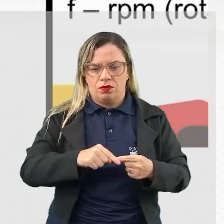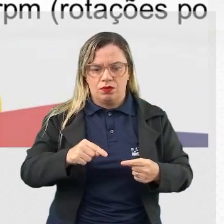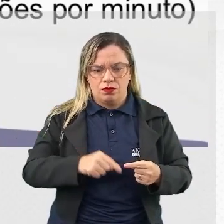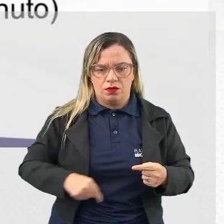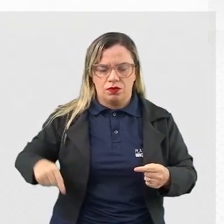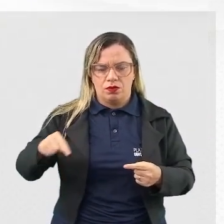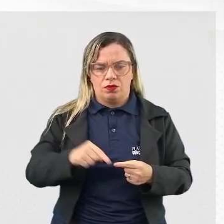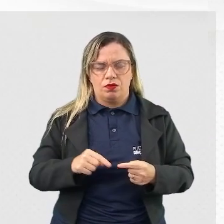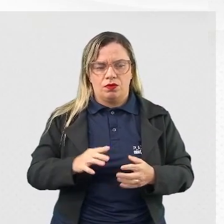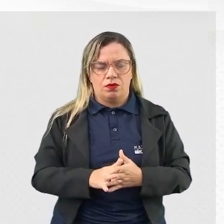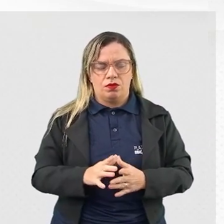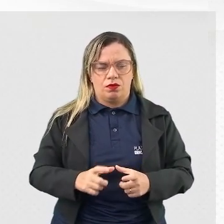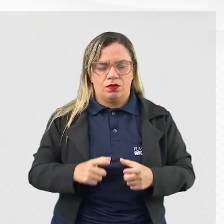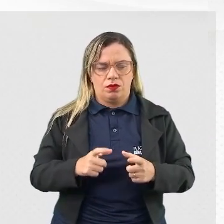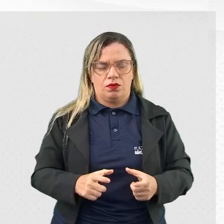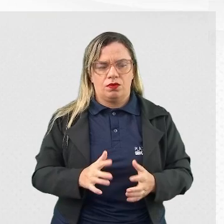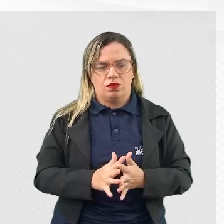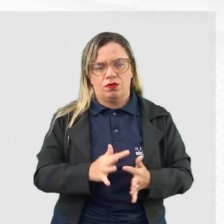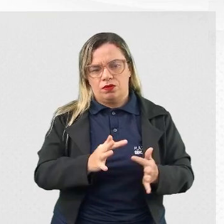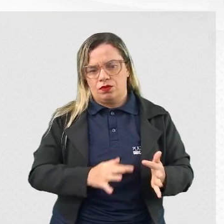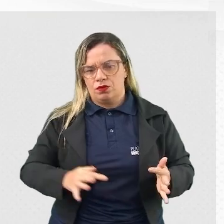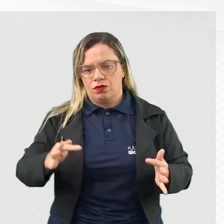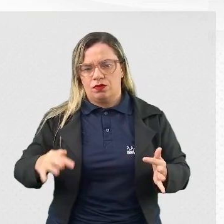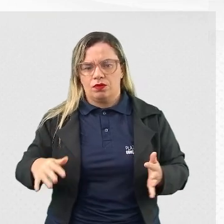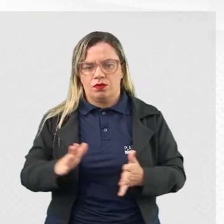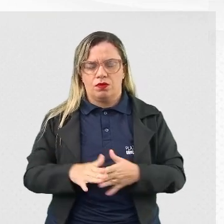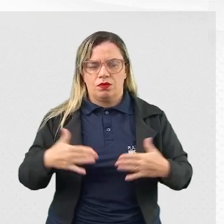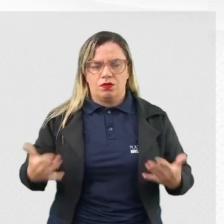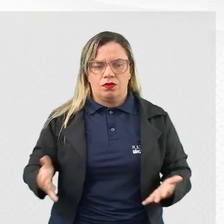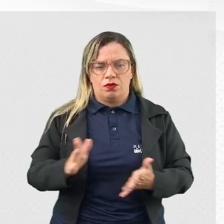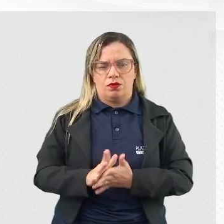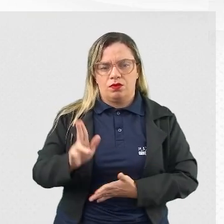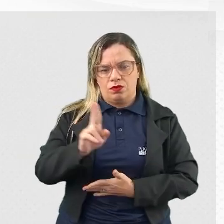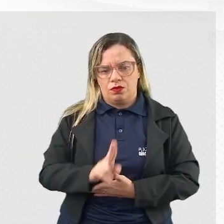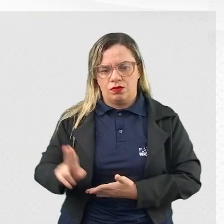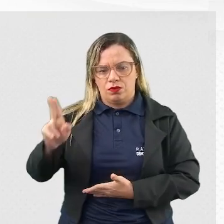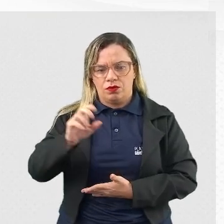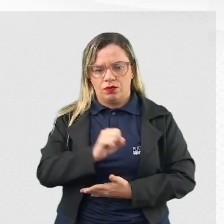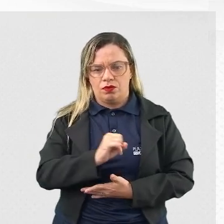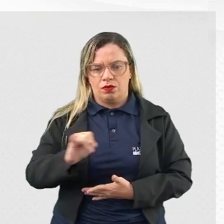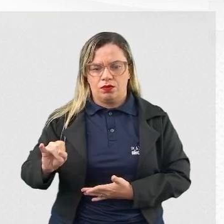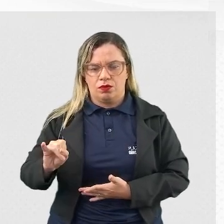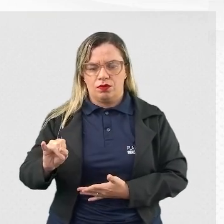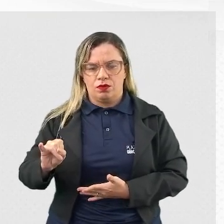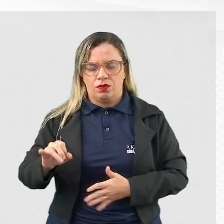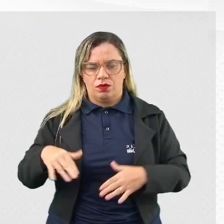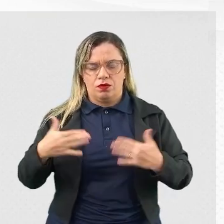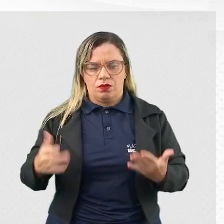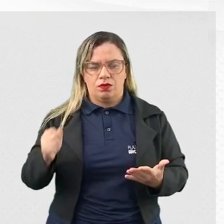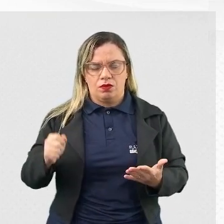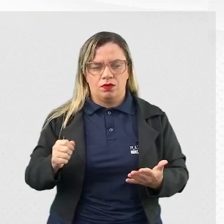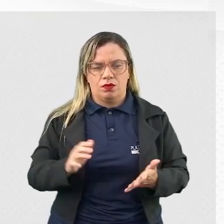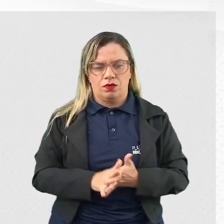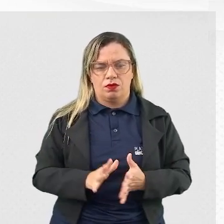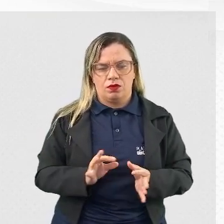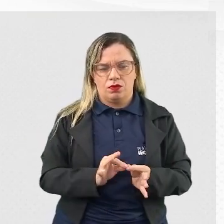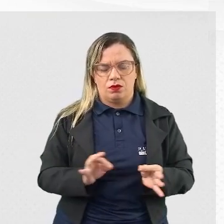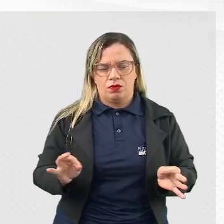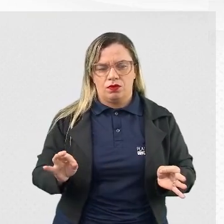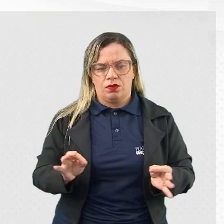frequência. Vamos para as unidades de medida aqui de frequência. No sistema internacional, a unidade de medida